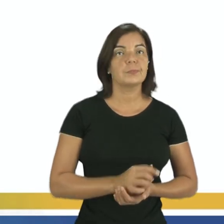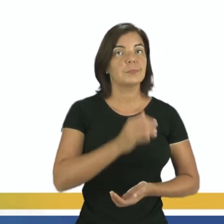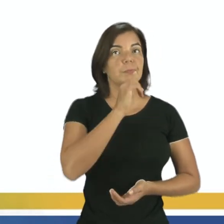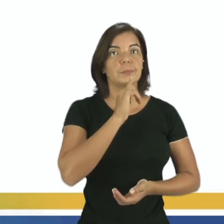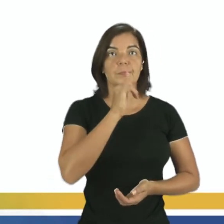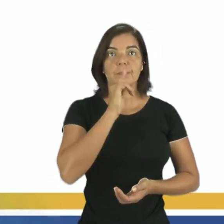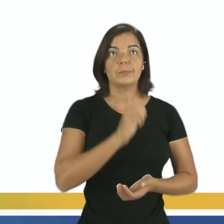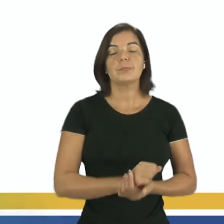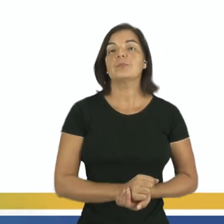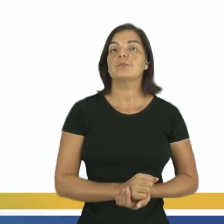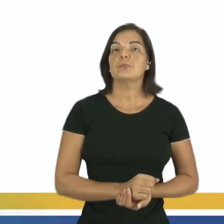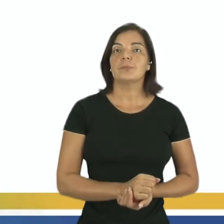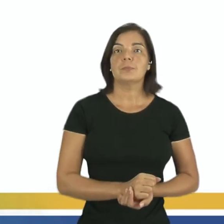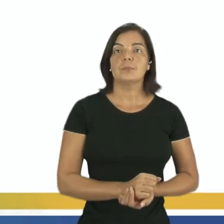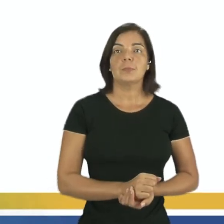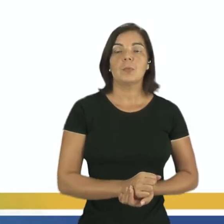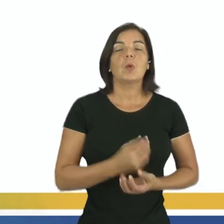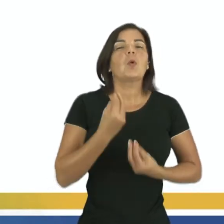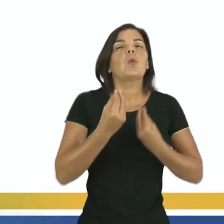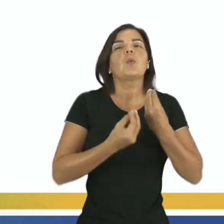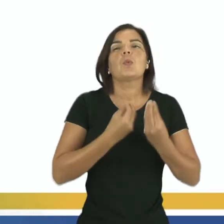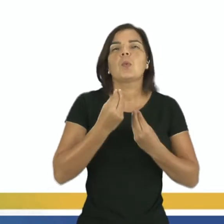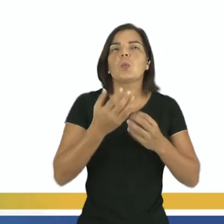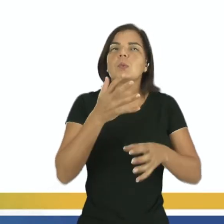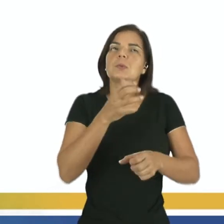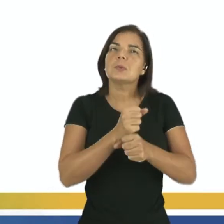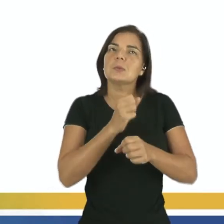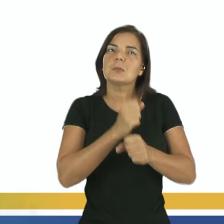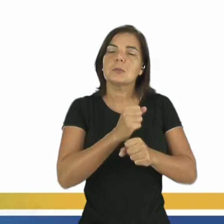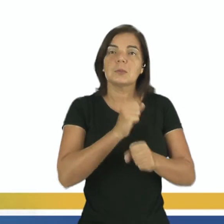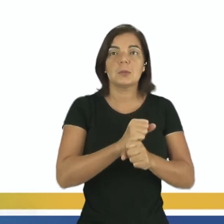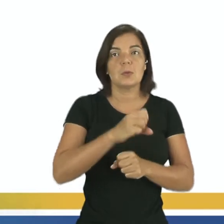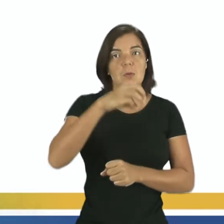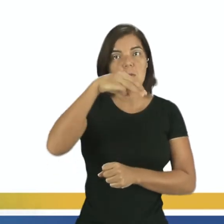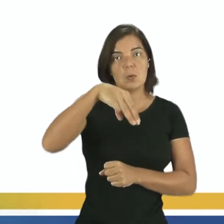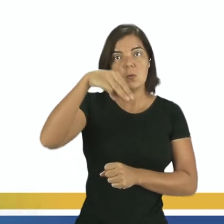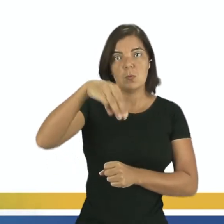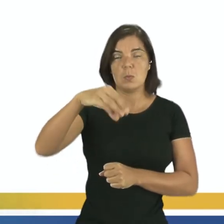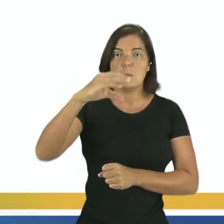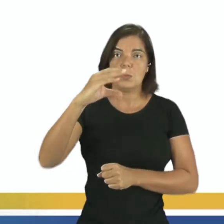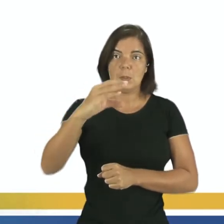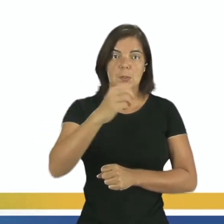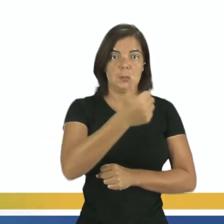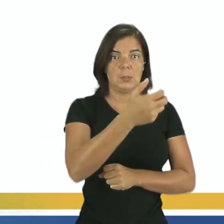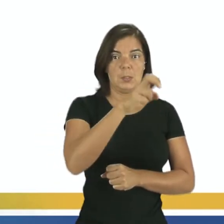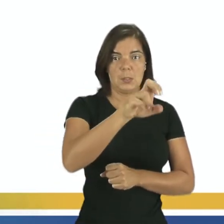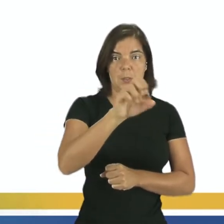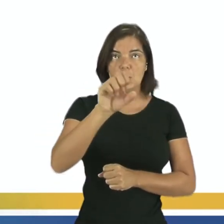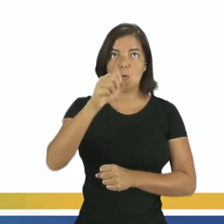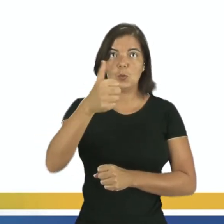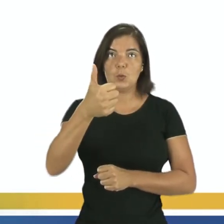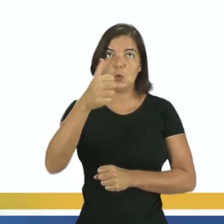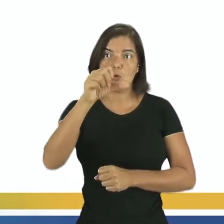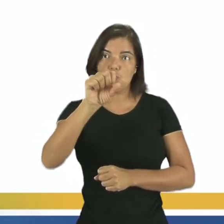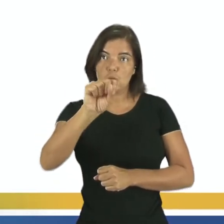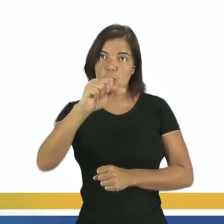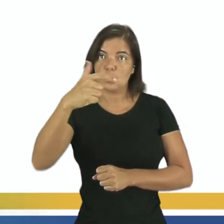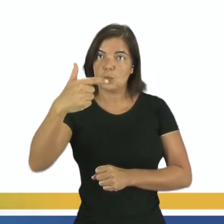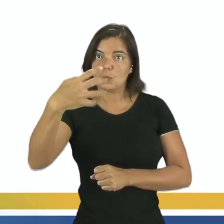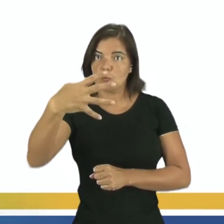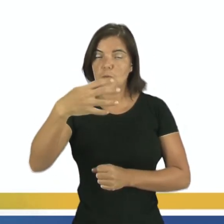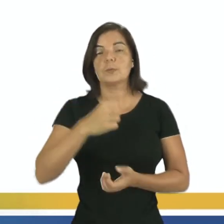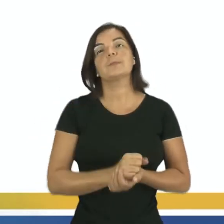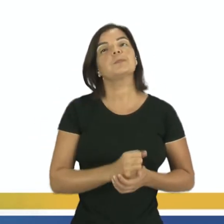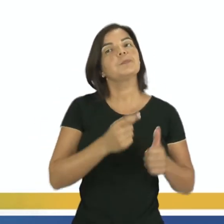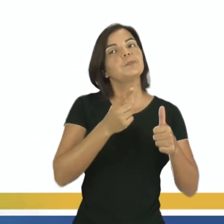ó. Como é que eu faria então para calcular o MMC, de 15, 18 e 24?